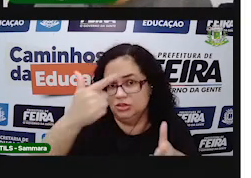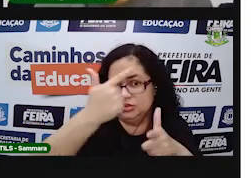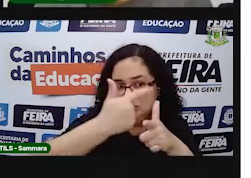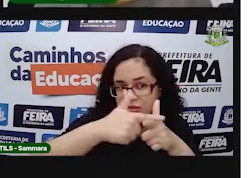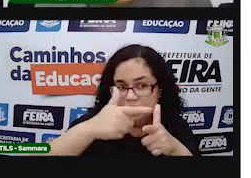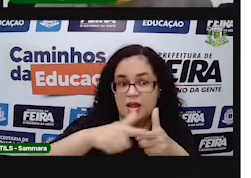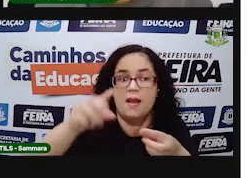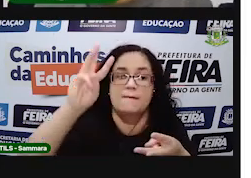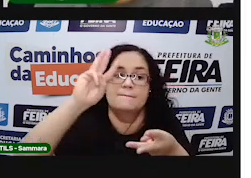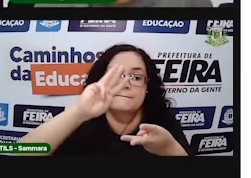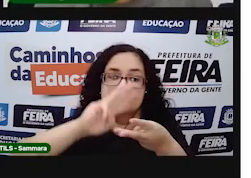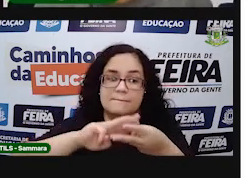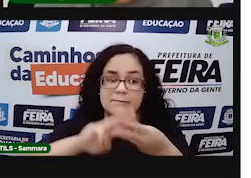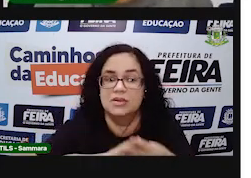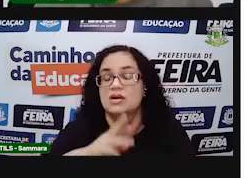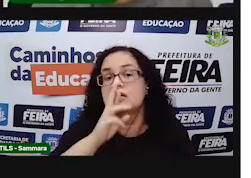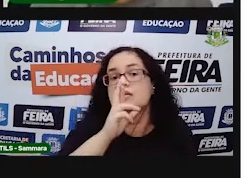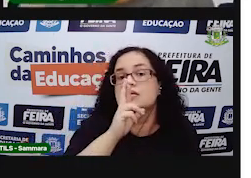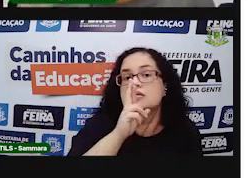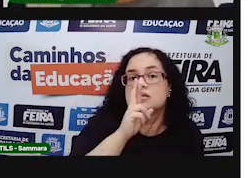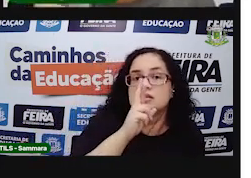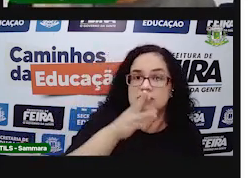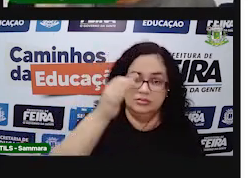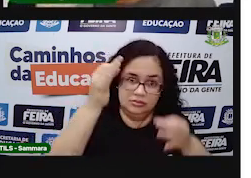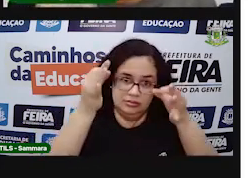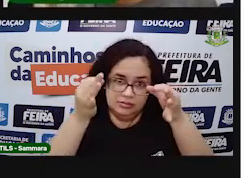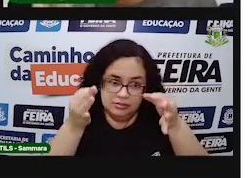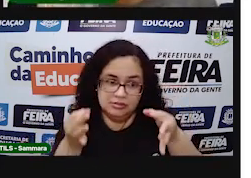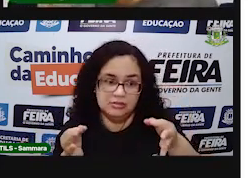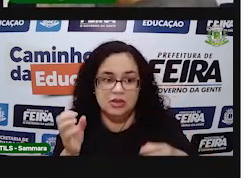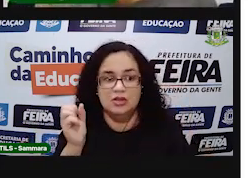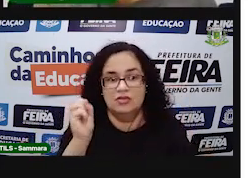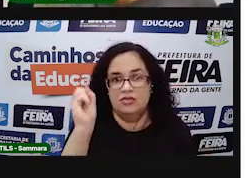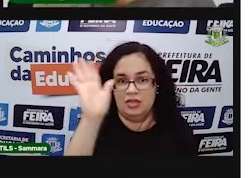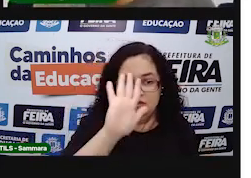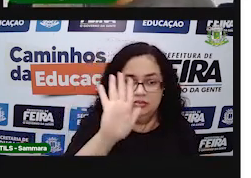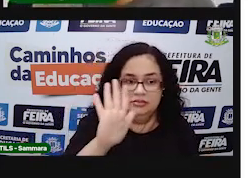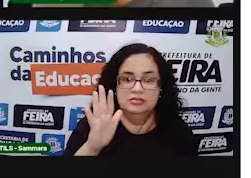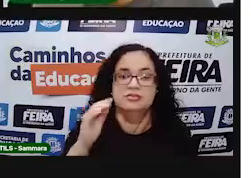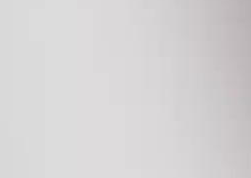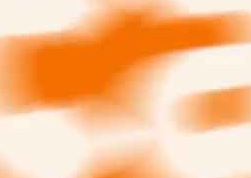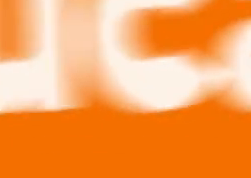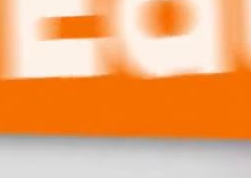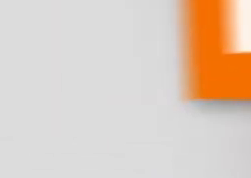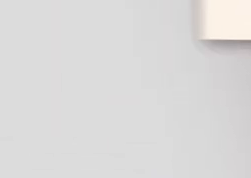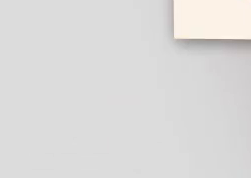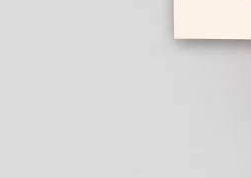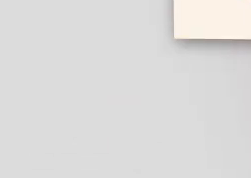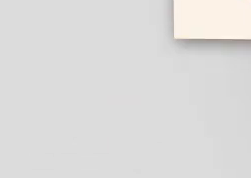matemática não é problema, matemática é solução. Valeu!